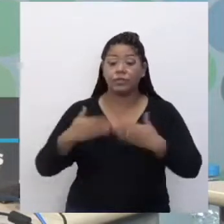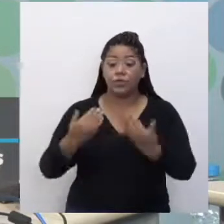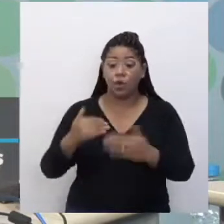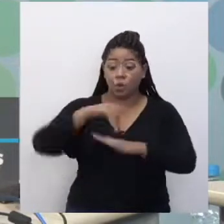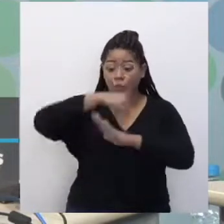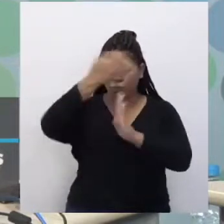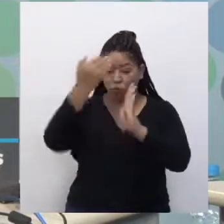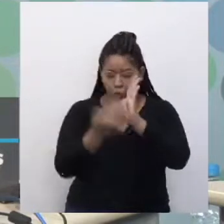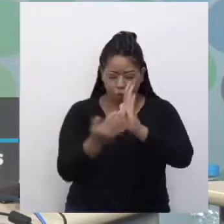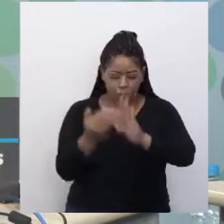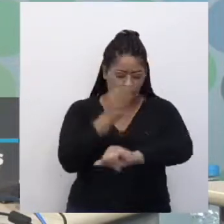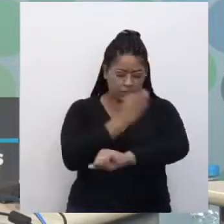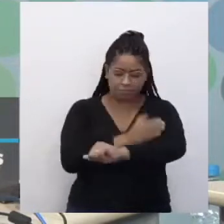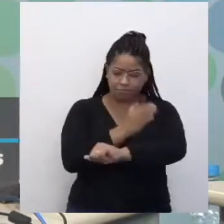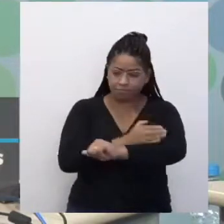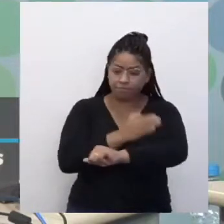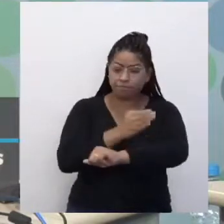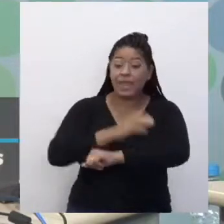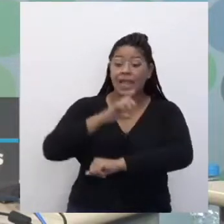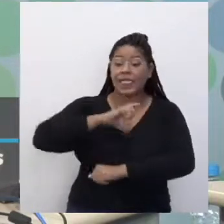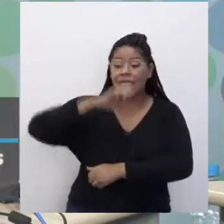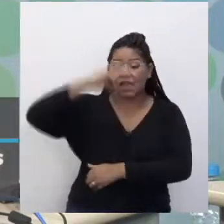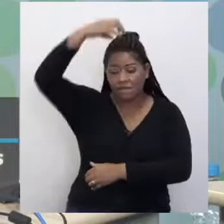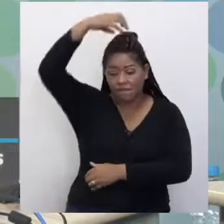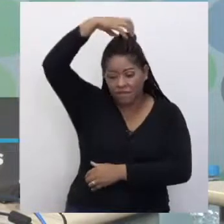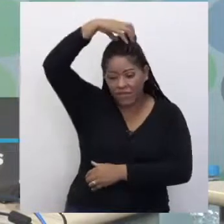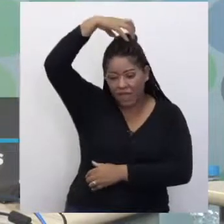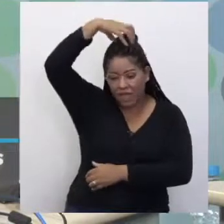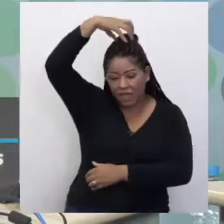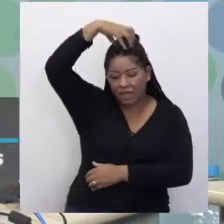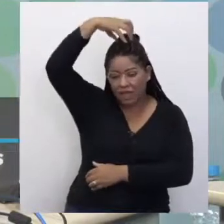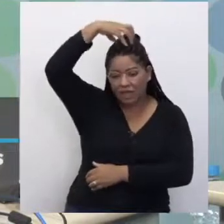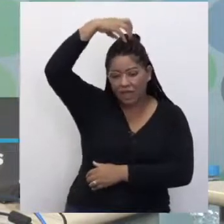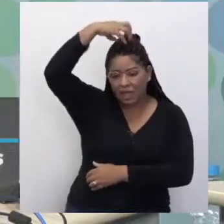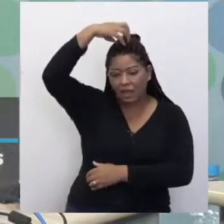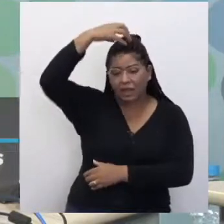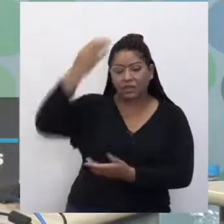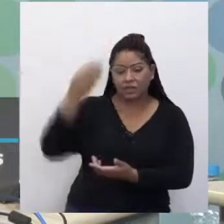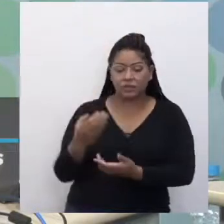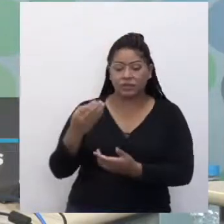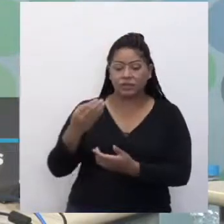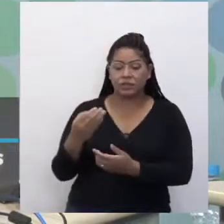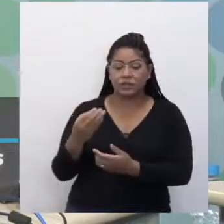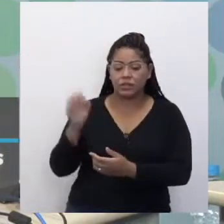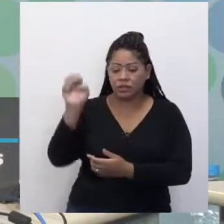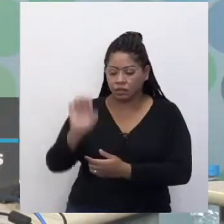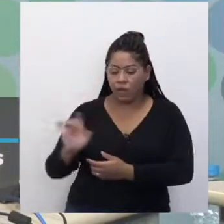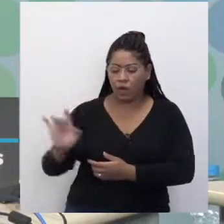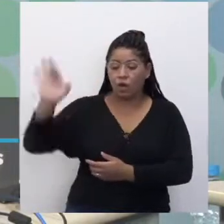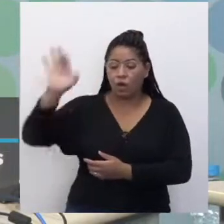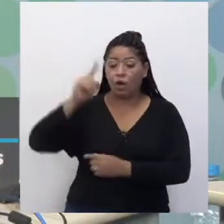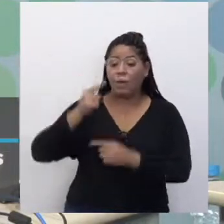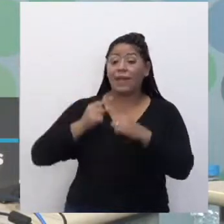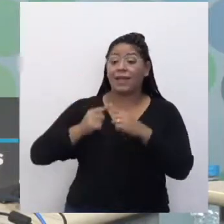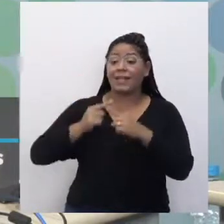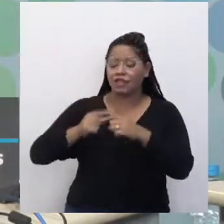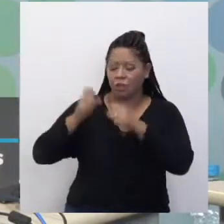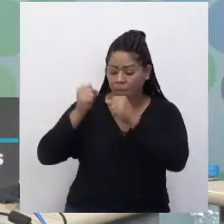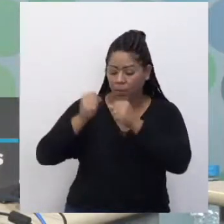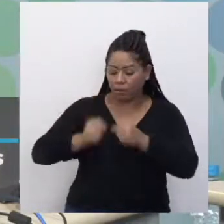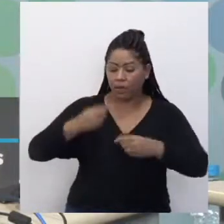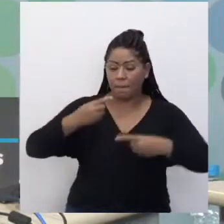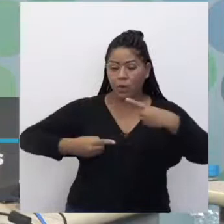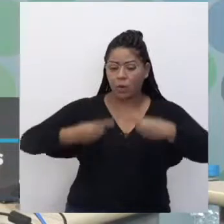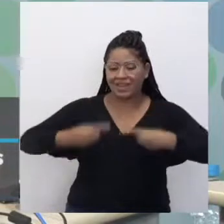tivemos reis, né, ali nos territórios da Europa Ocidental. Entretanto, o poder político era